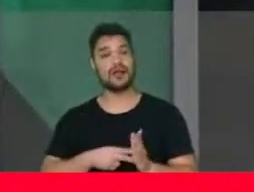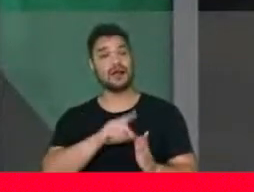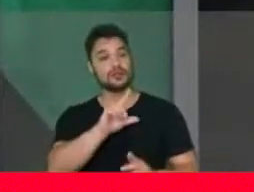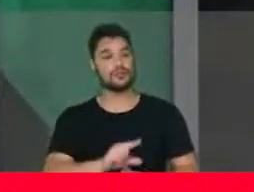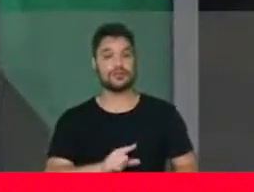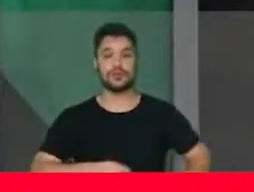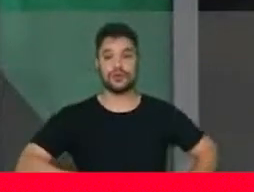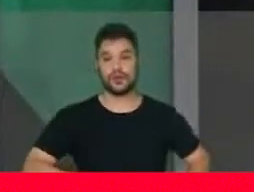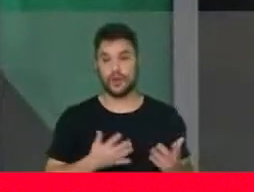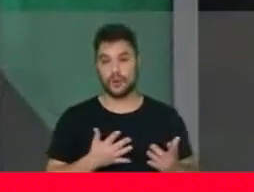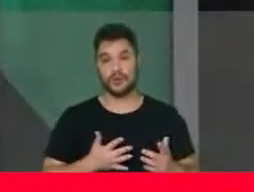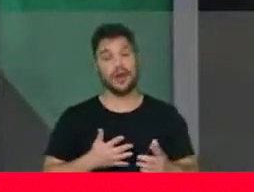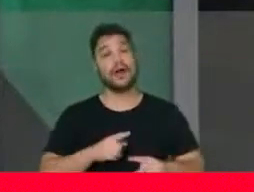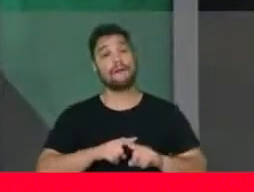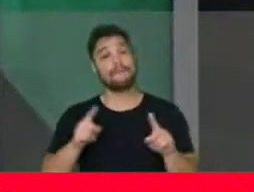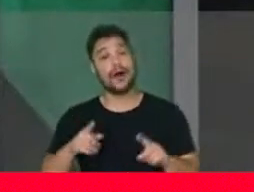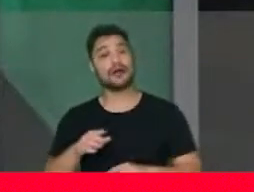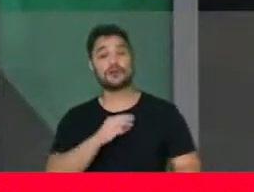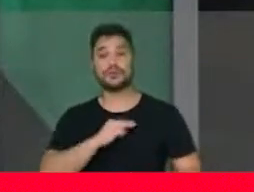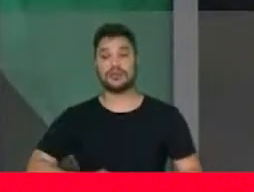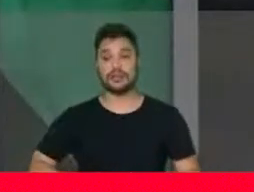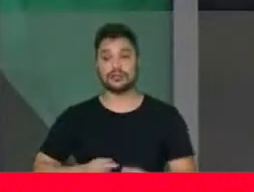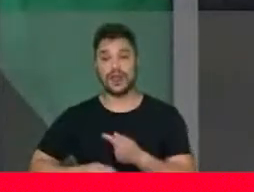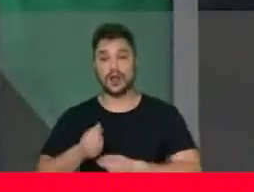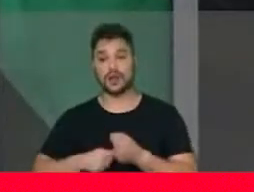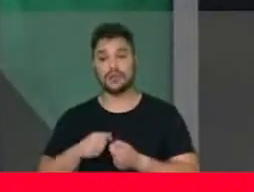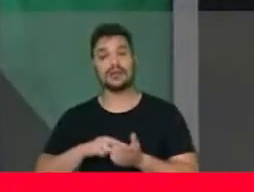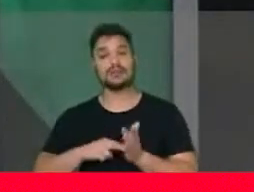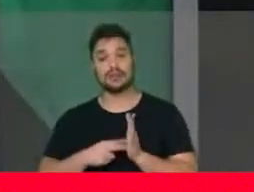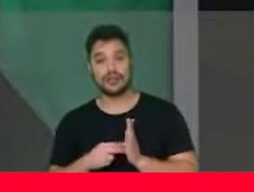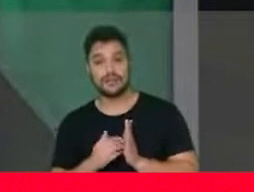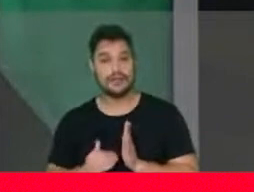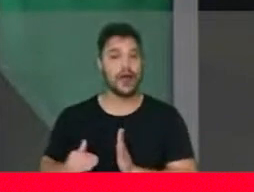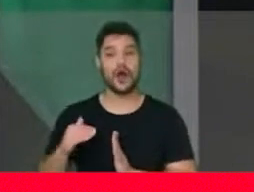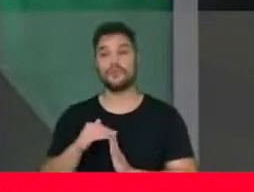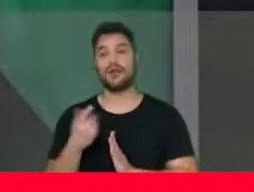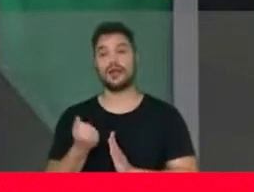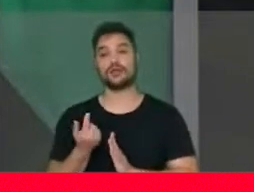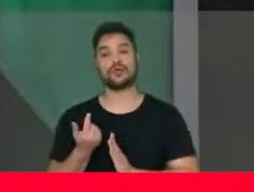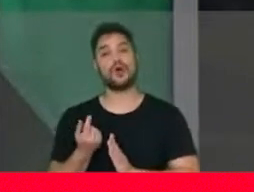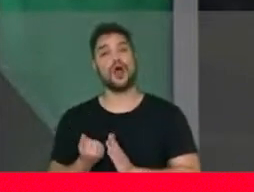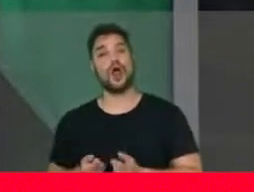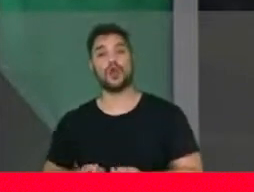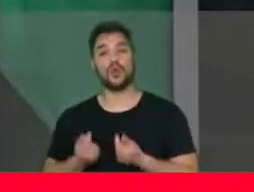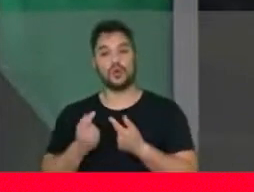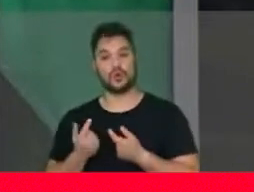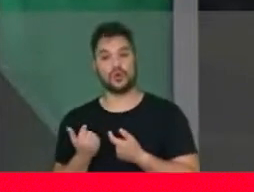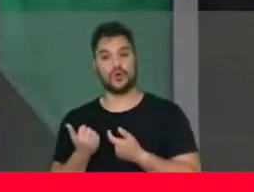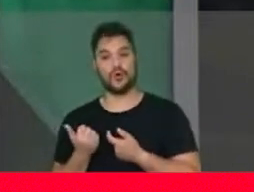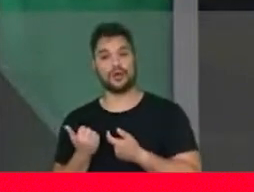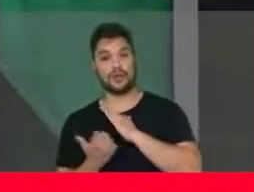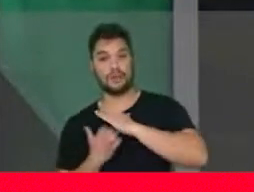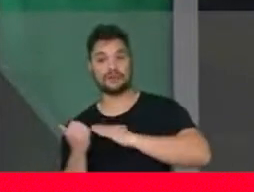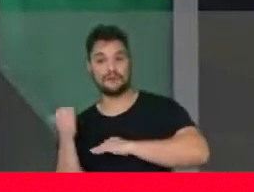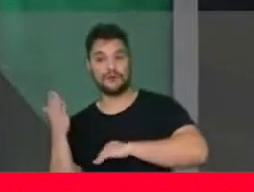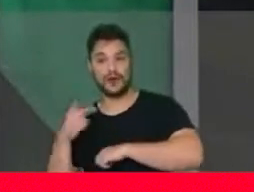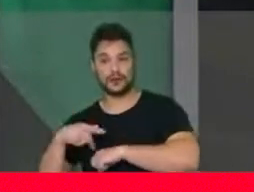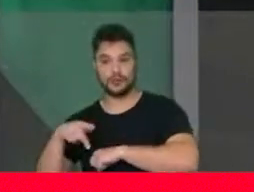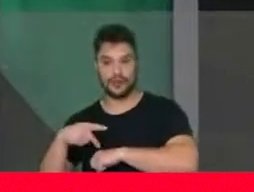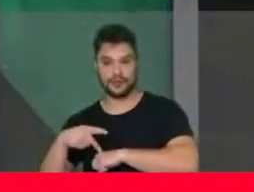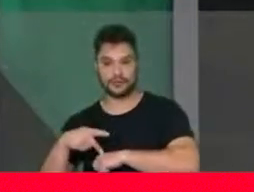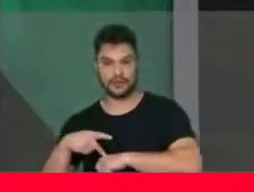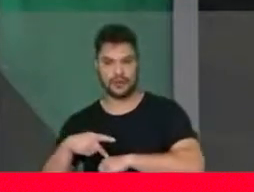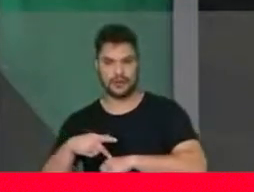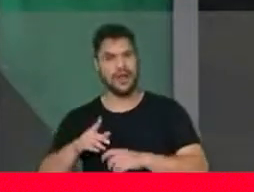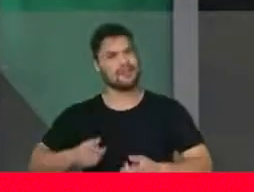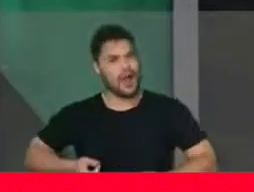Mas parece que para o ministro da Economia significa lucro milionário de suas empresas em paraíso fiscal no exterior. Boulos: estão